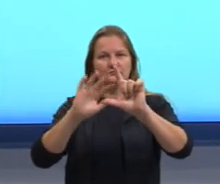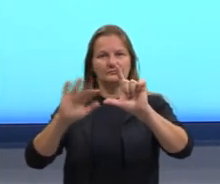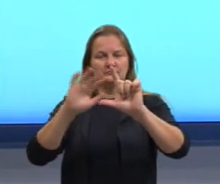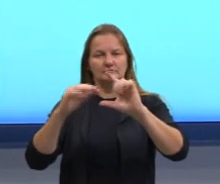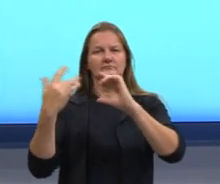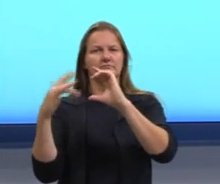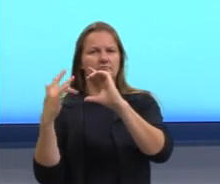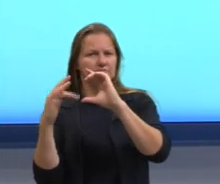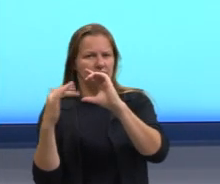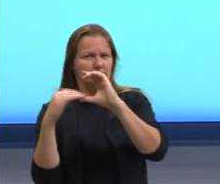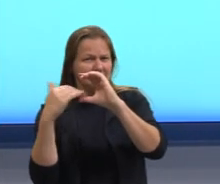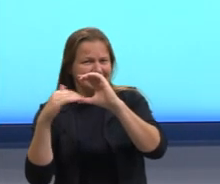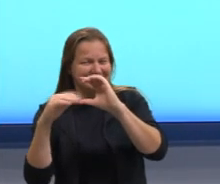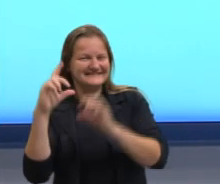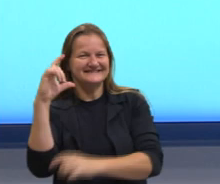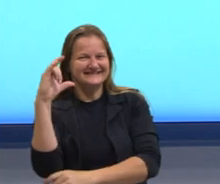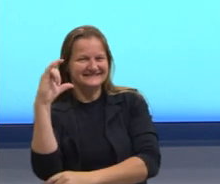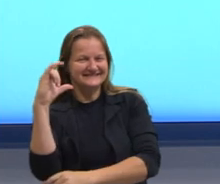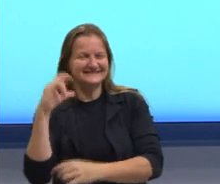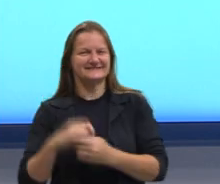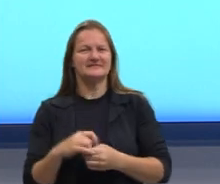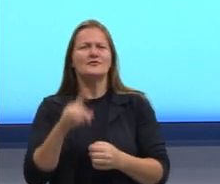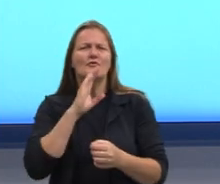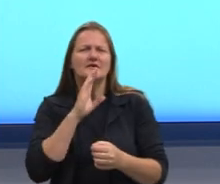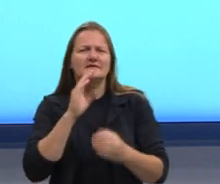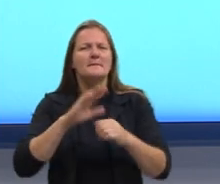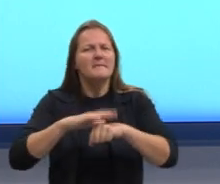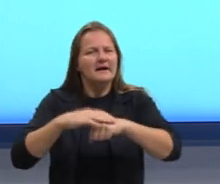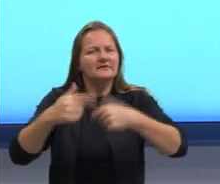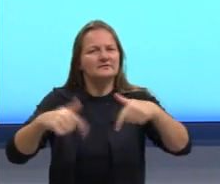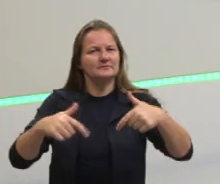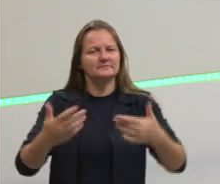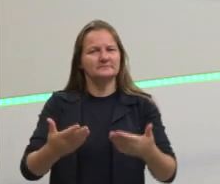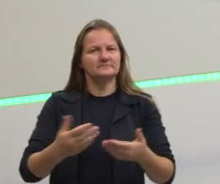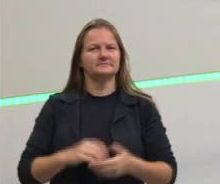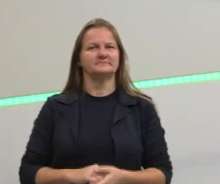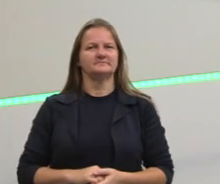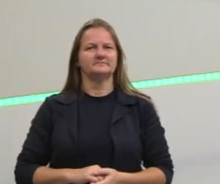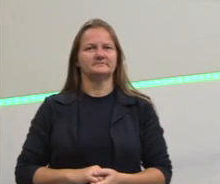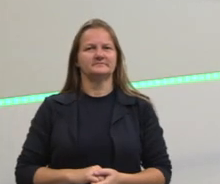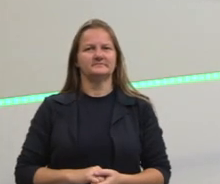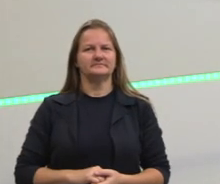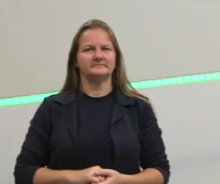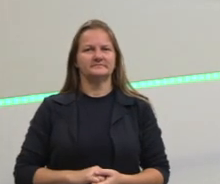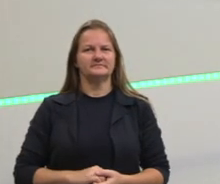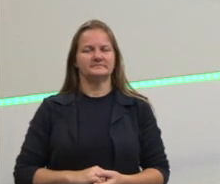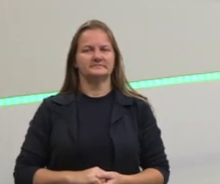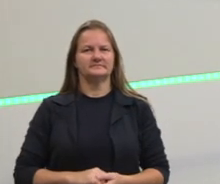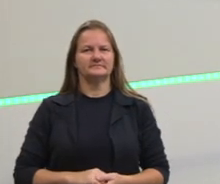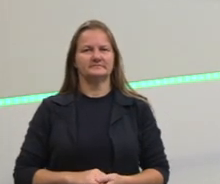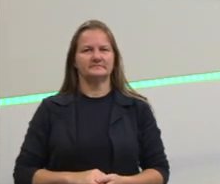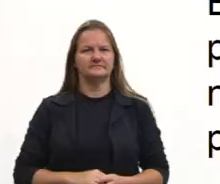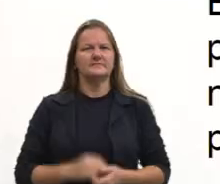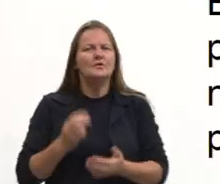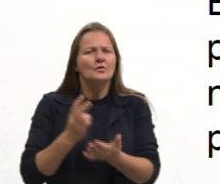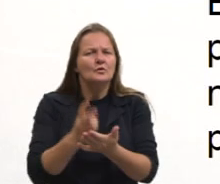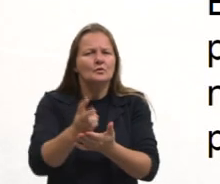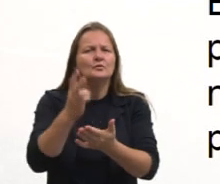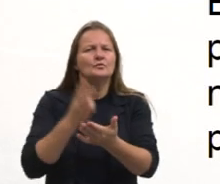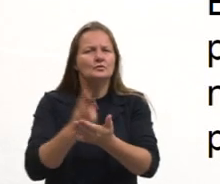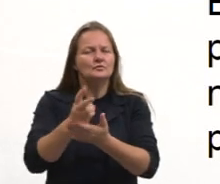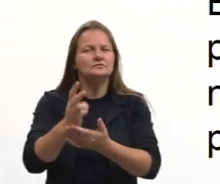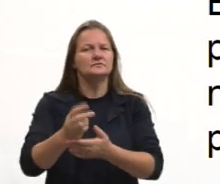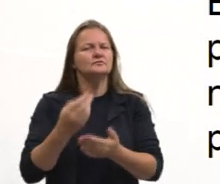meu Instagram e meu e-mail caso alguém queira conhecer mais sobre o meu trabalho tá dando continuidade